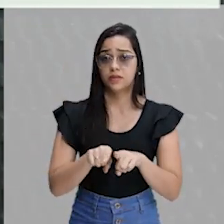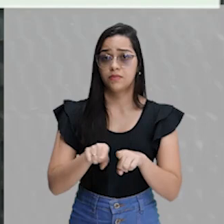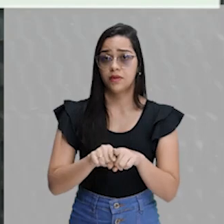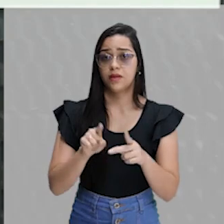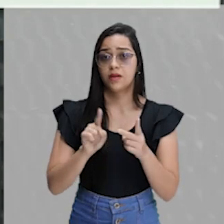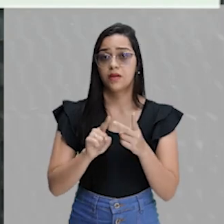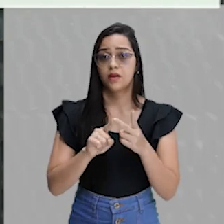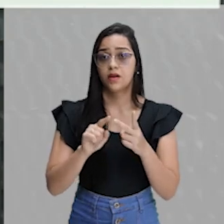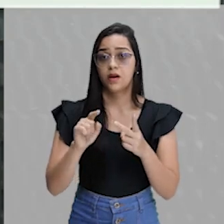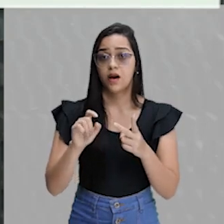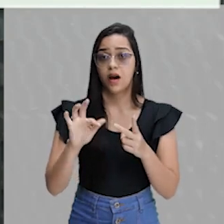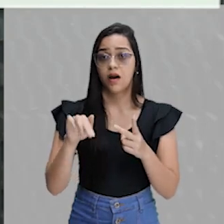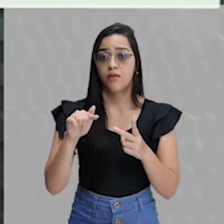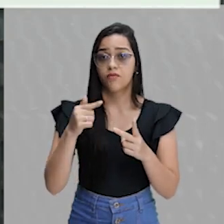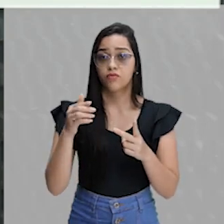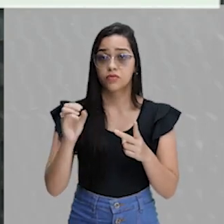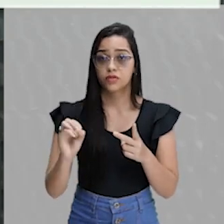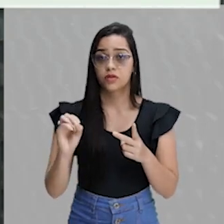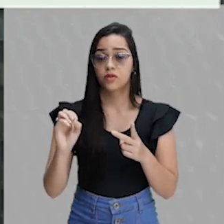né?